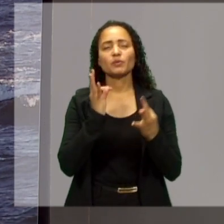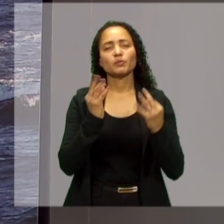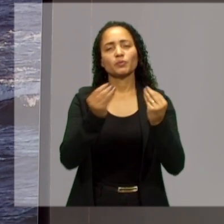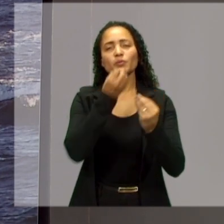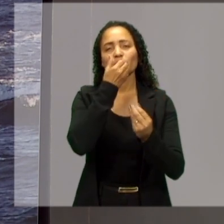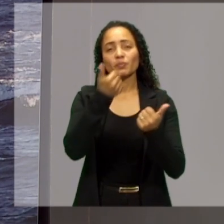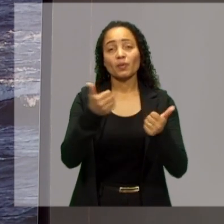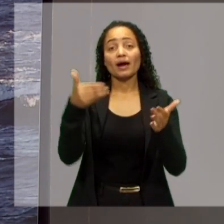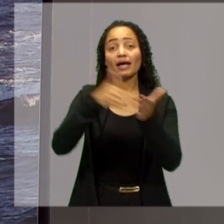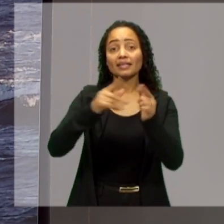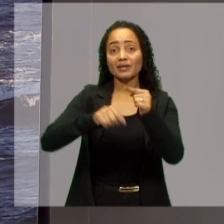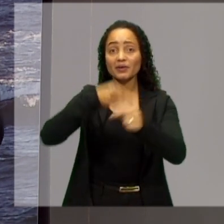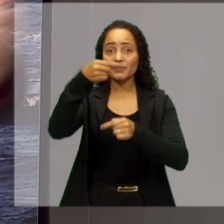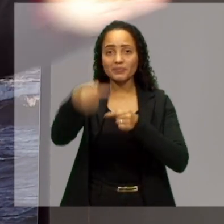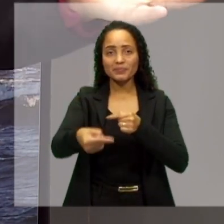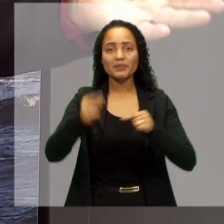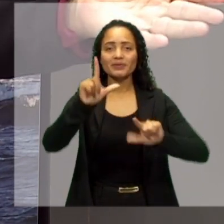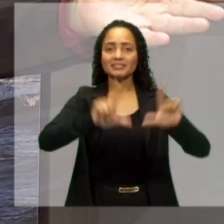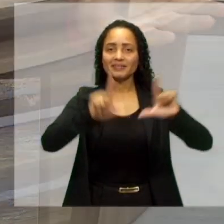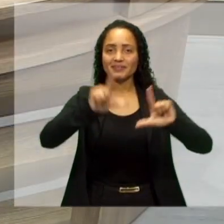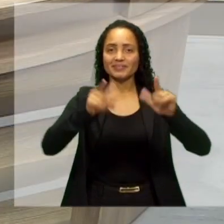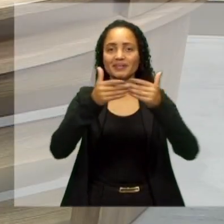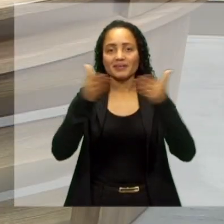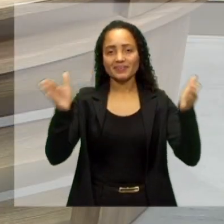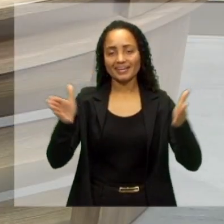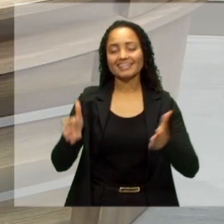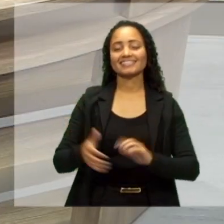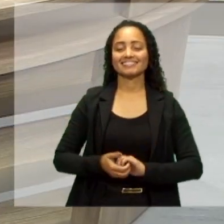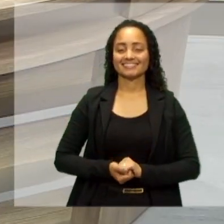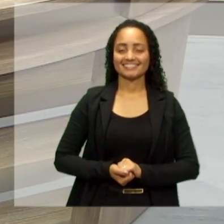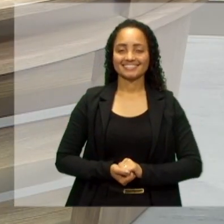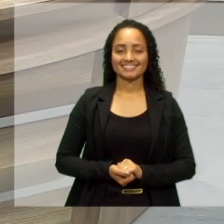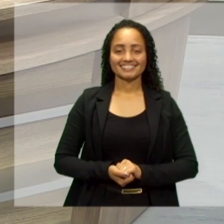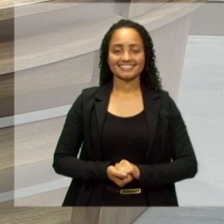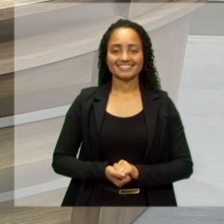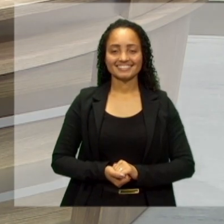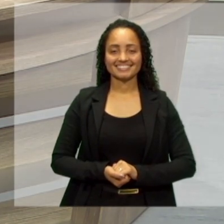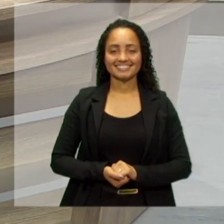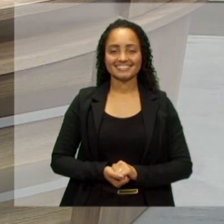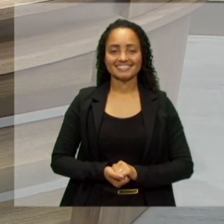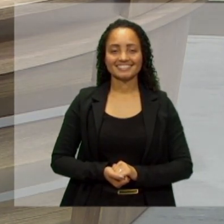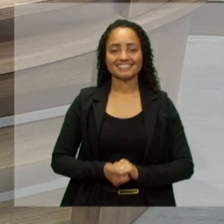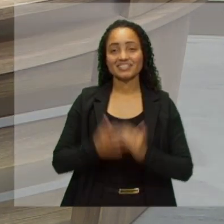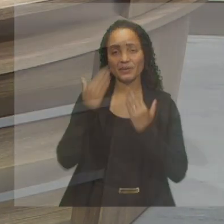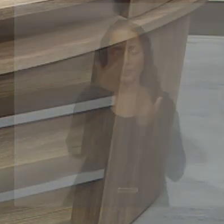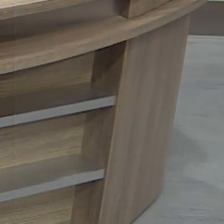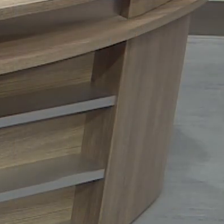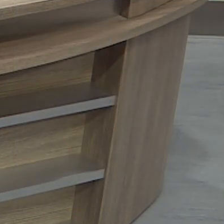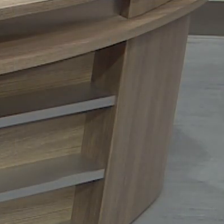Até o próximo Câmara Aberta para você e para o senhor. Muito obrigado. Muito obrigada.